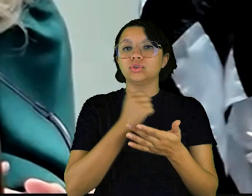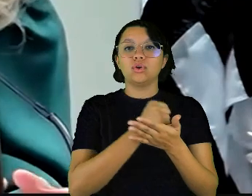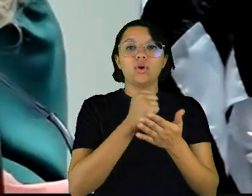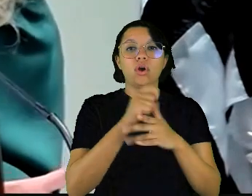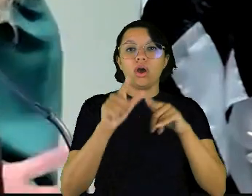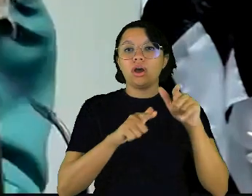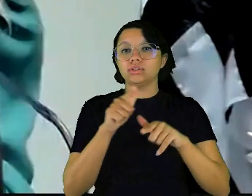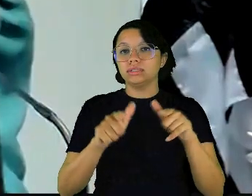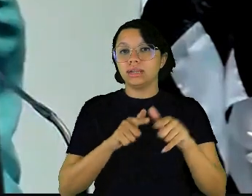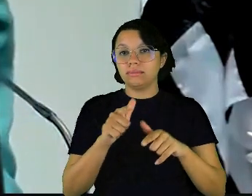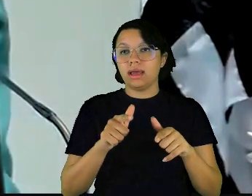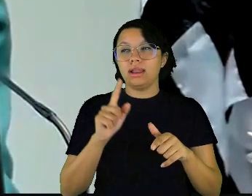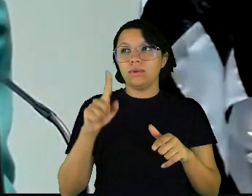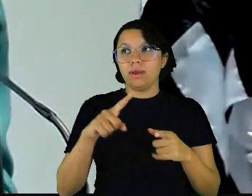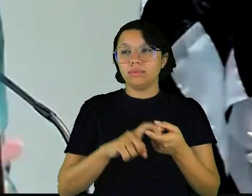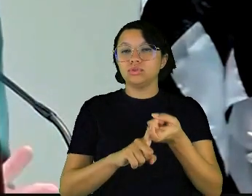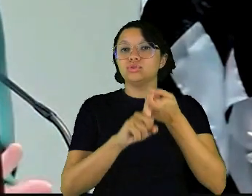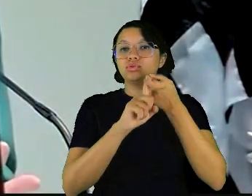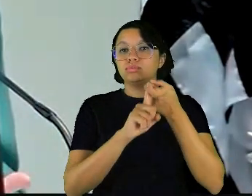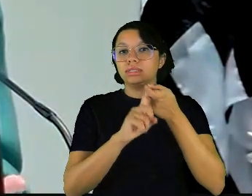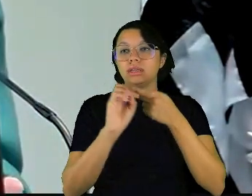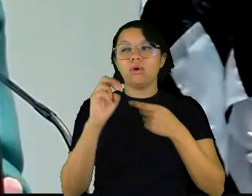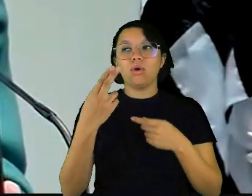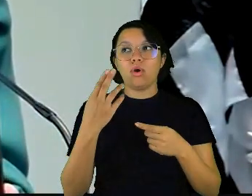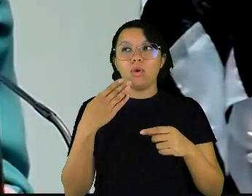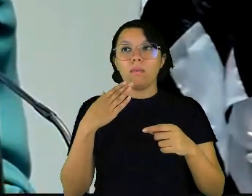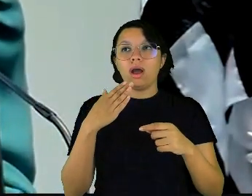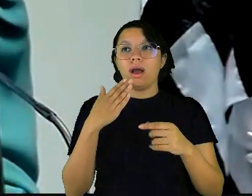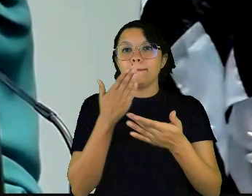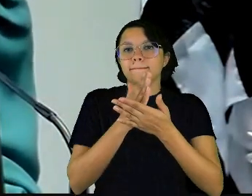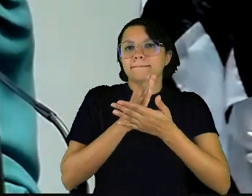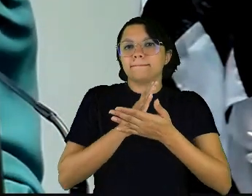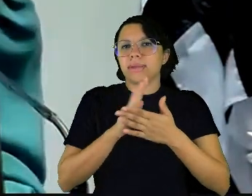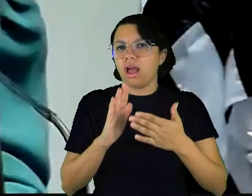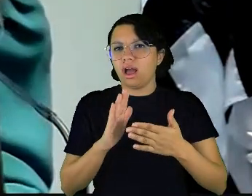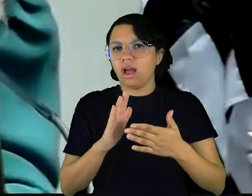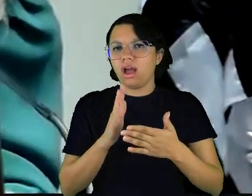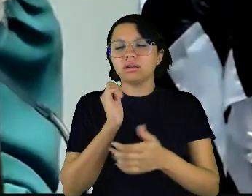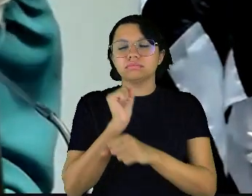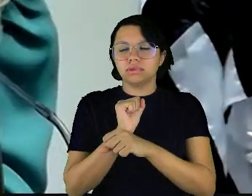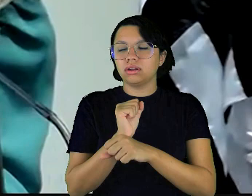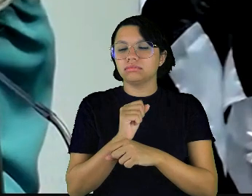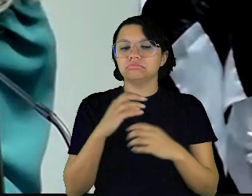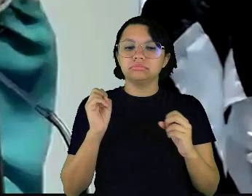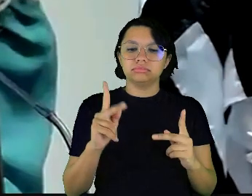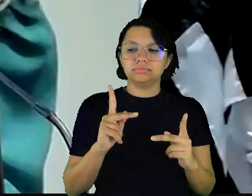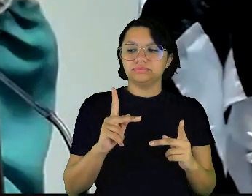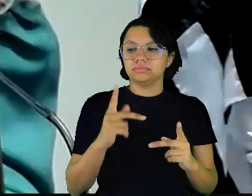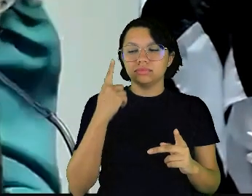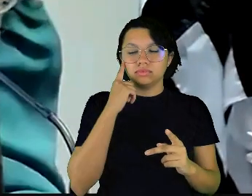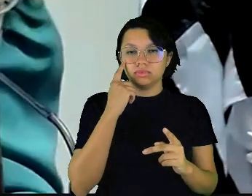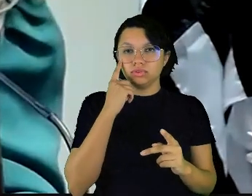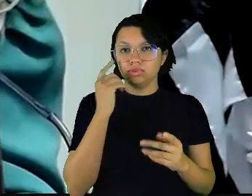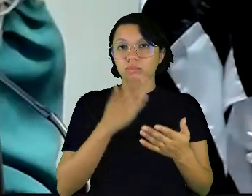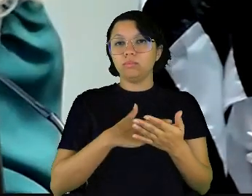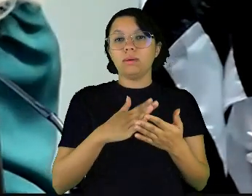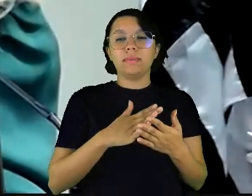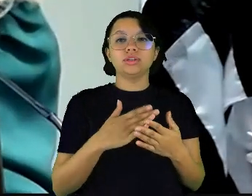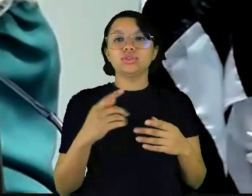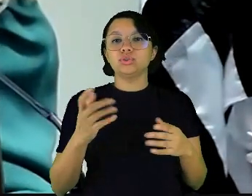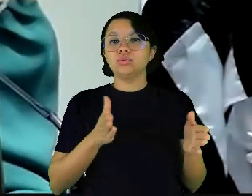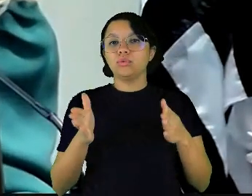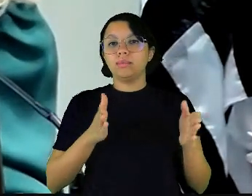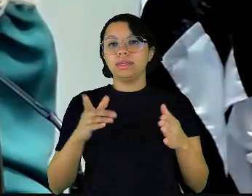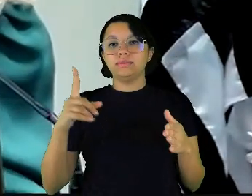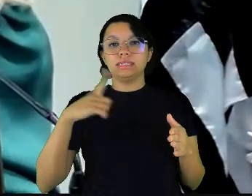de trabalho é uma suspensão ou uma interrupção. E vejam, a partir do momento que se tem